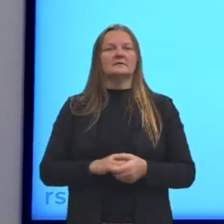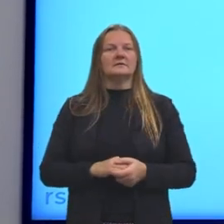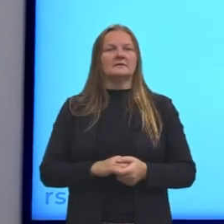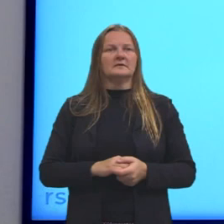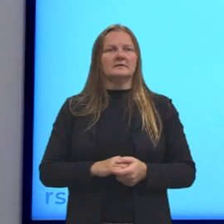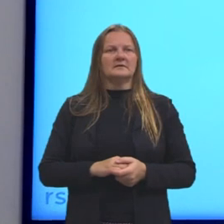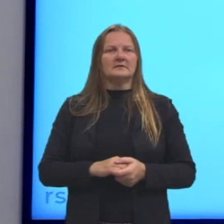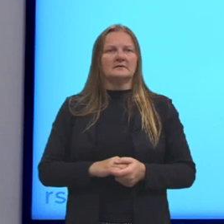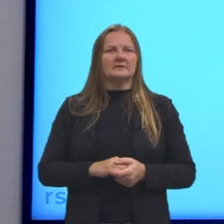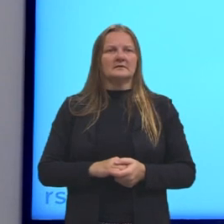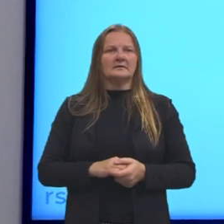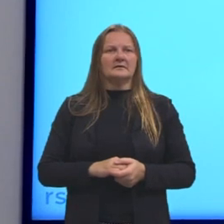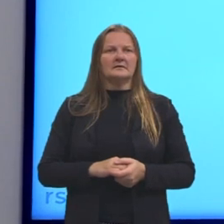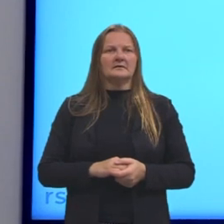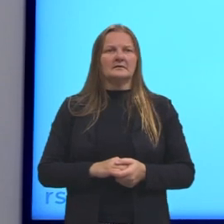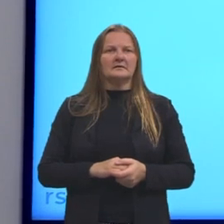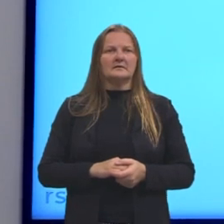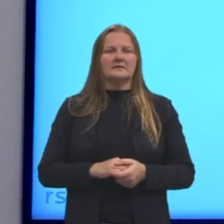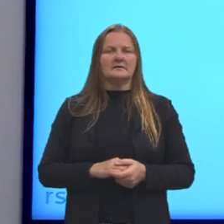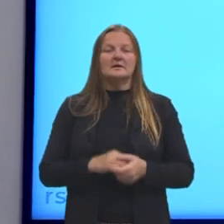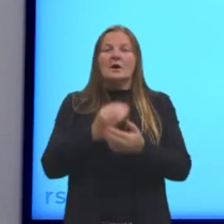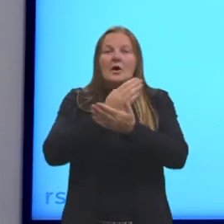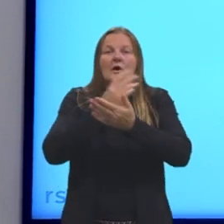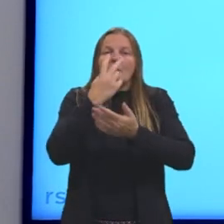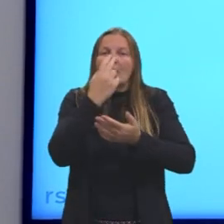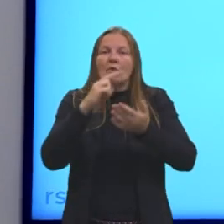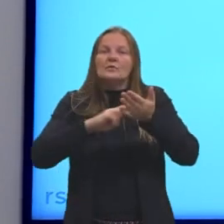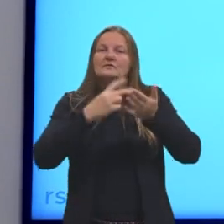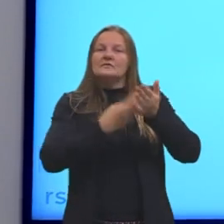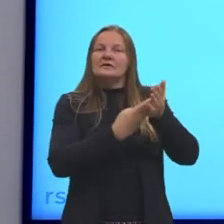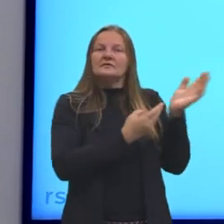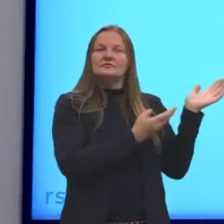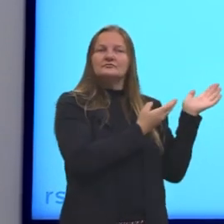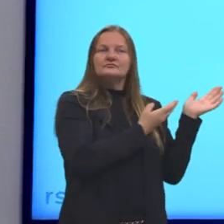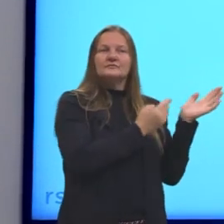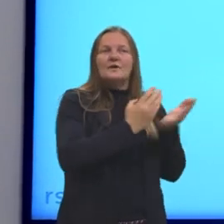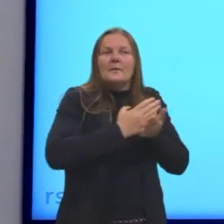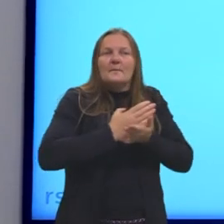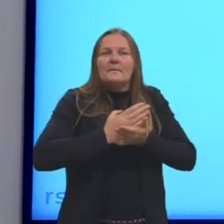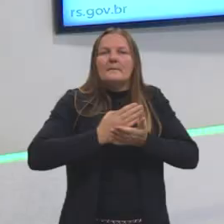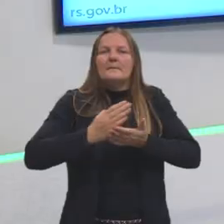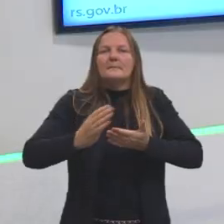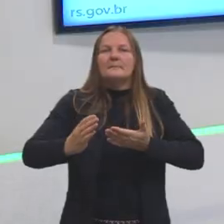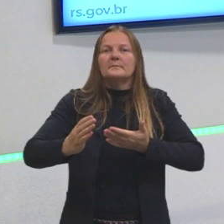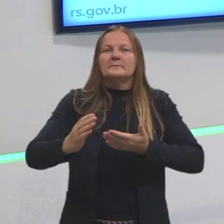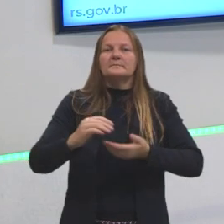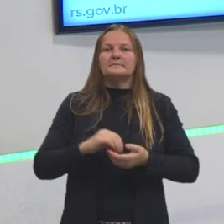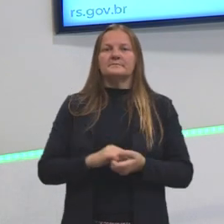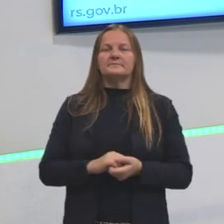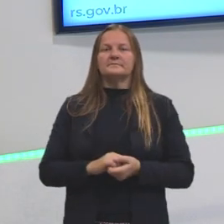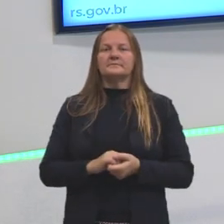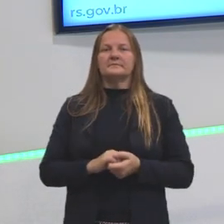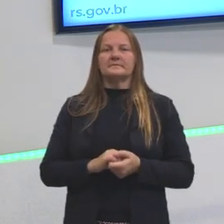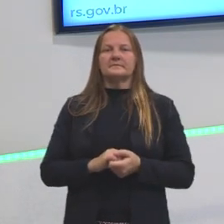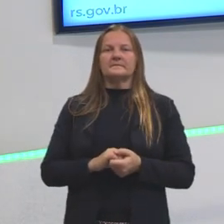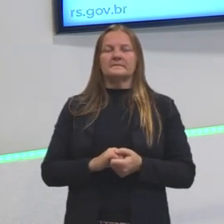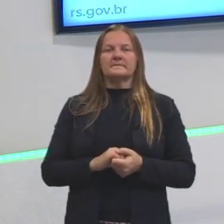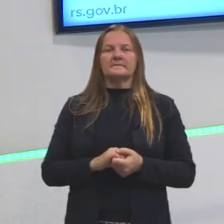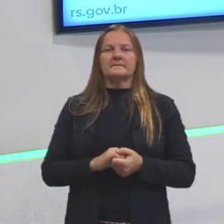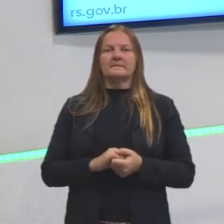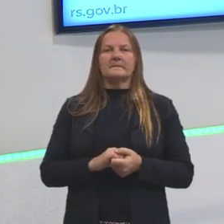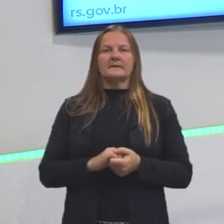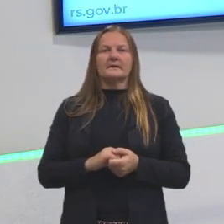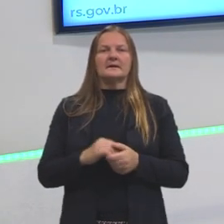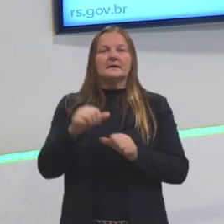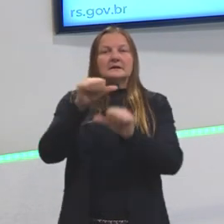o Big que é o começar ele se transforma ele é o Big no irregular mas ele era